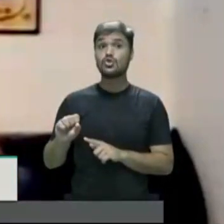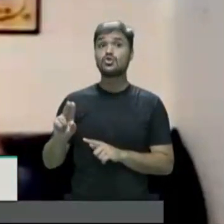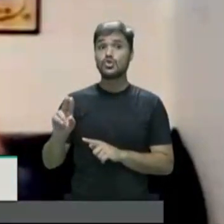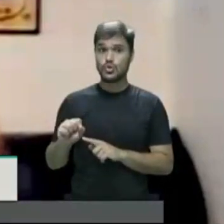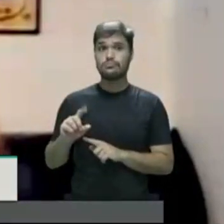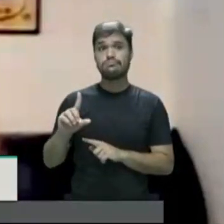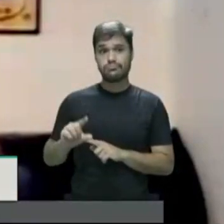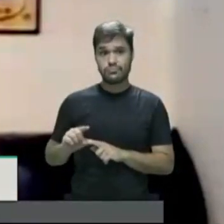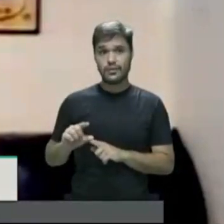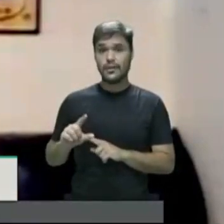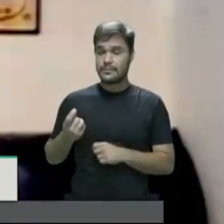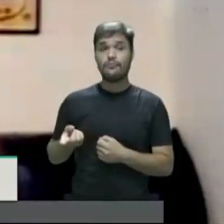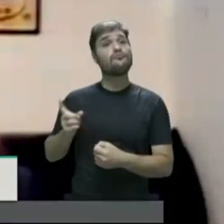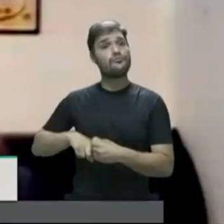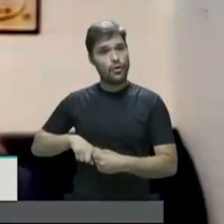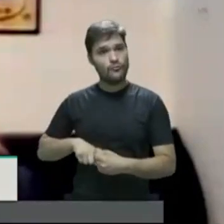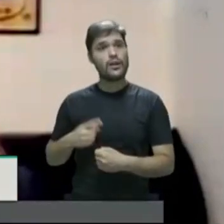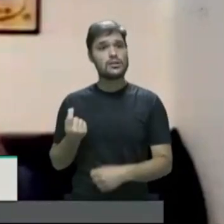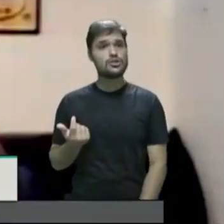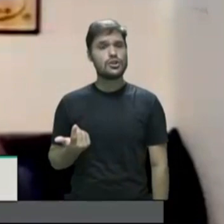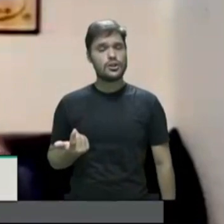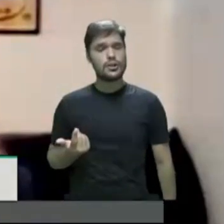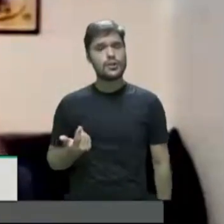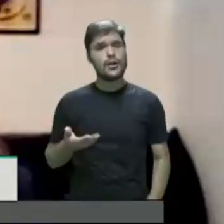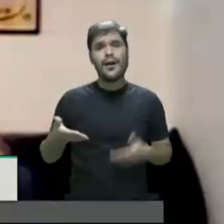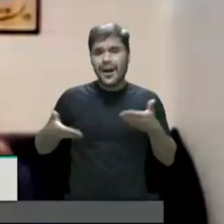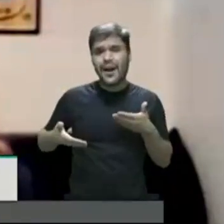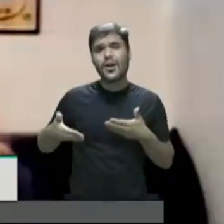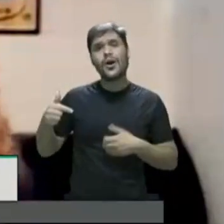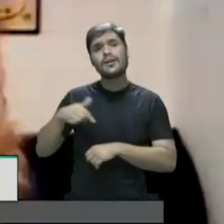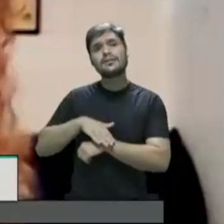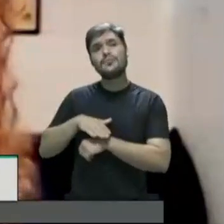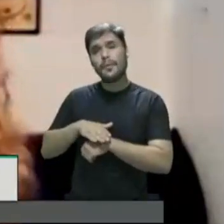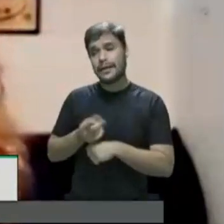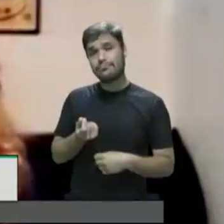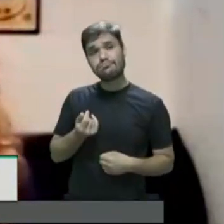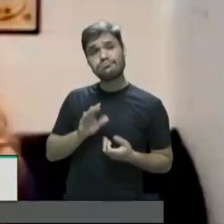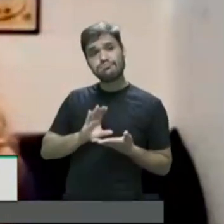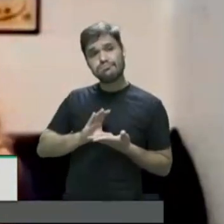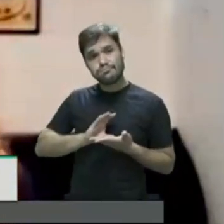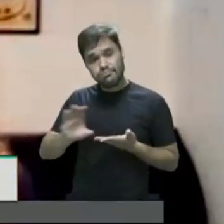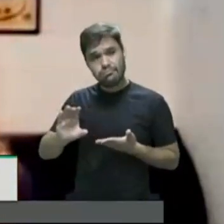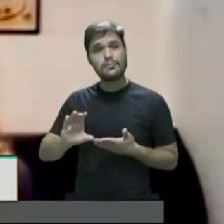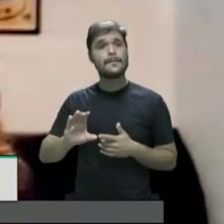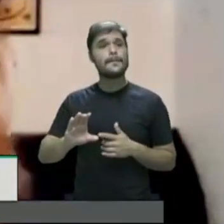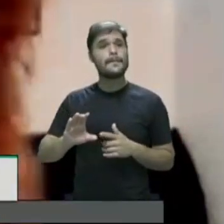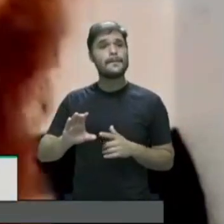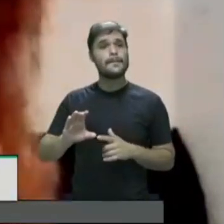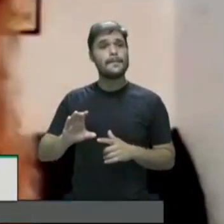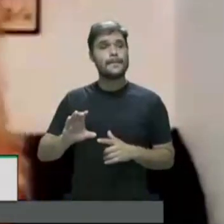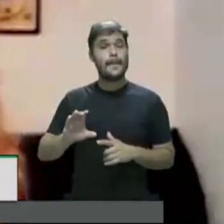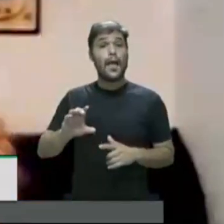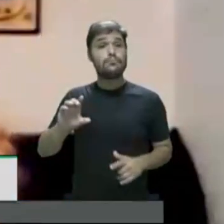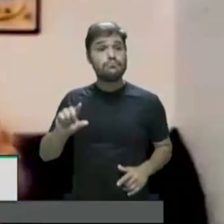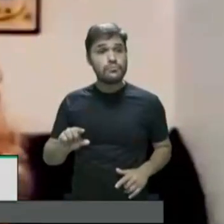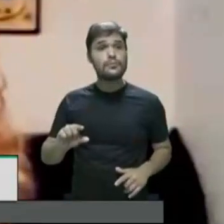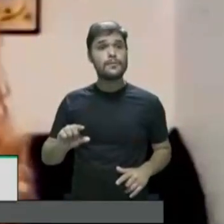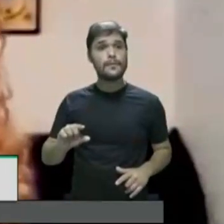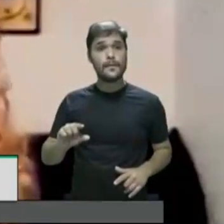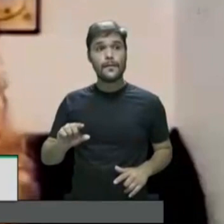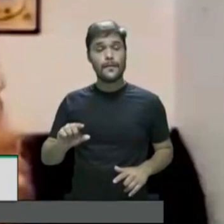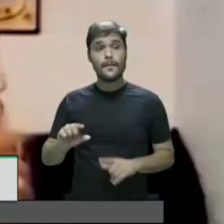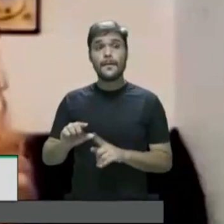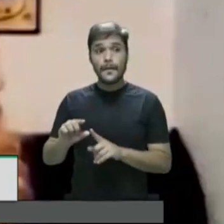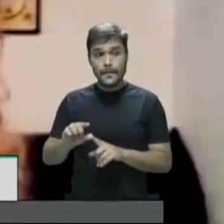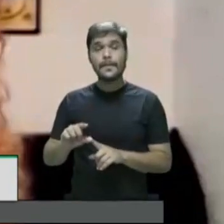ser recuperado. E nós, nesse momento, sabemos que o financiamento é diminuído e o